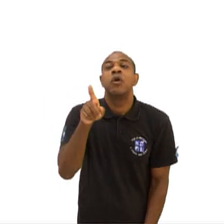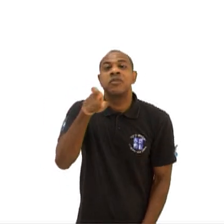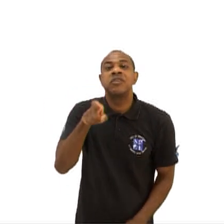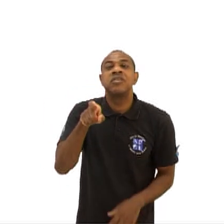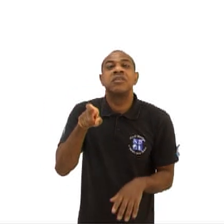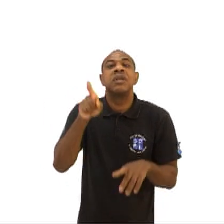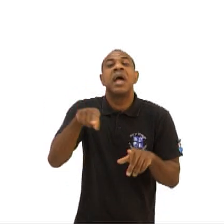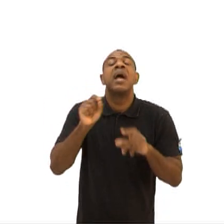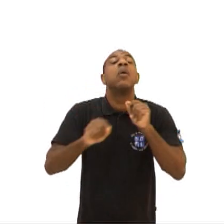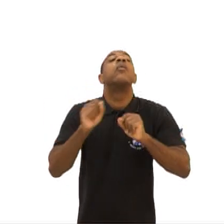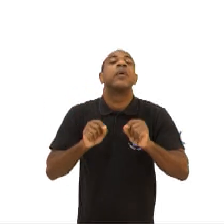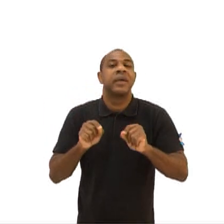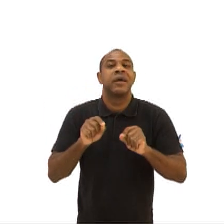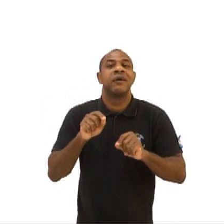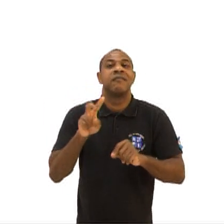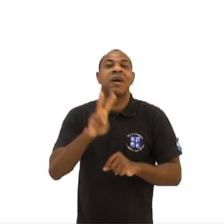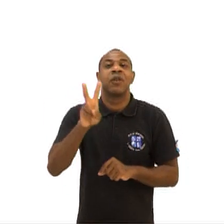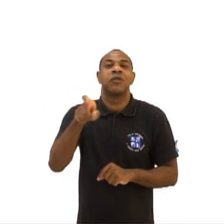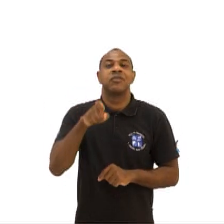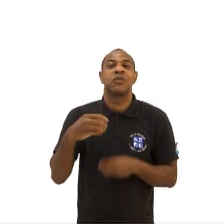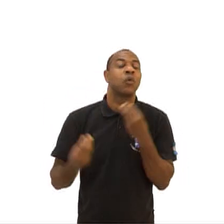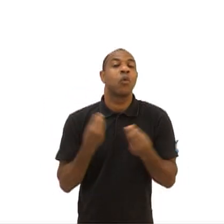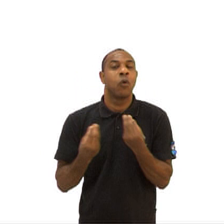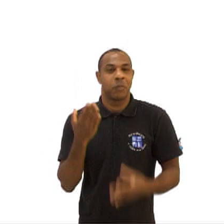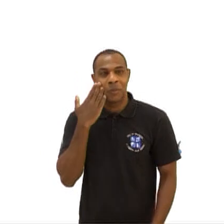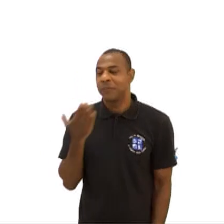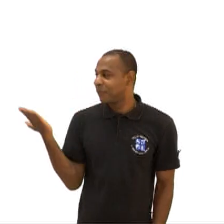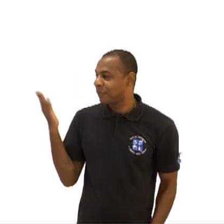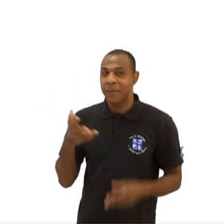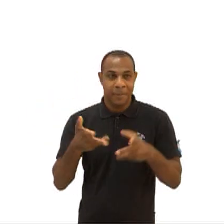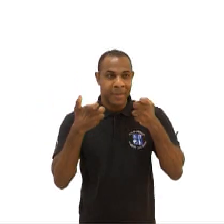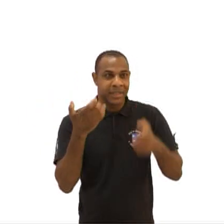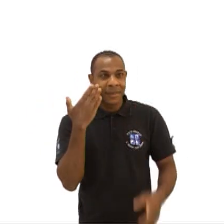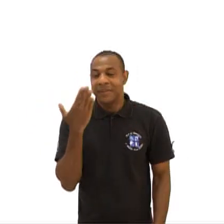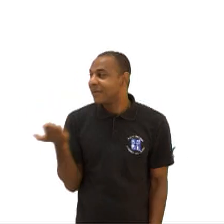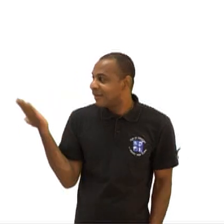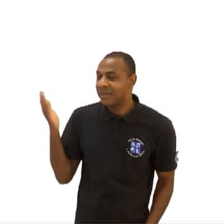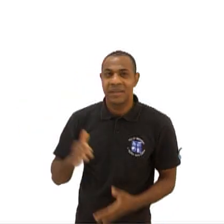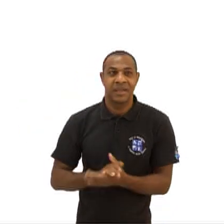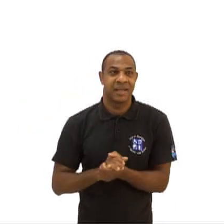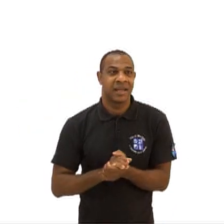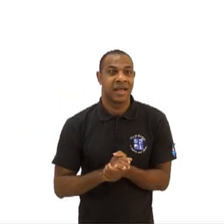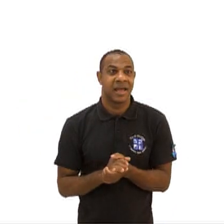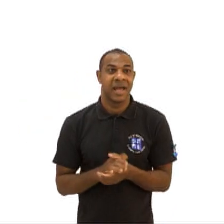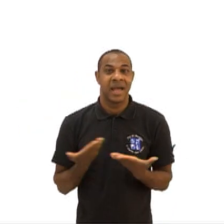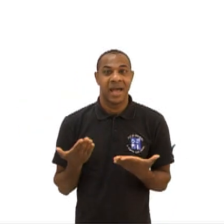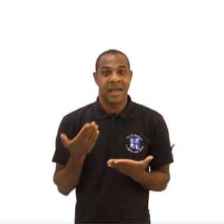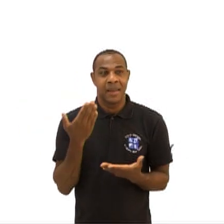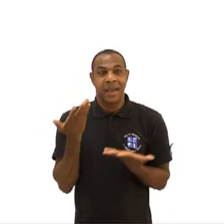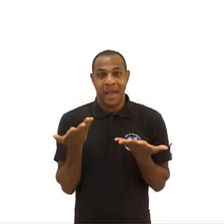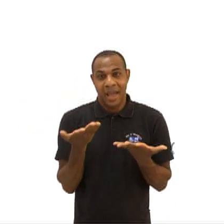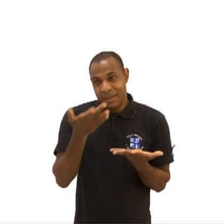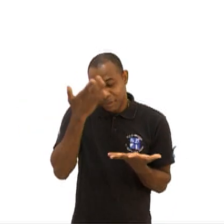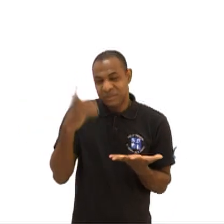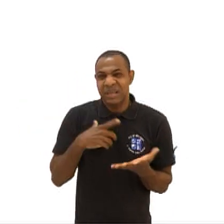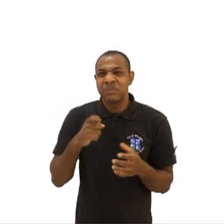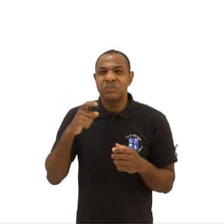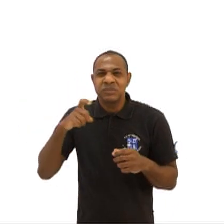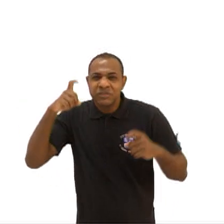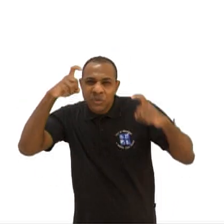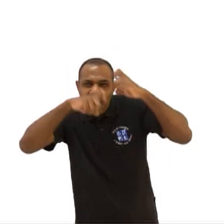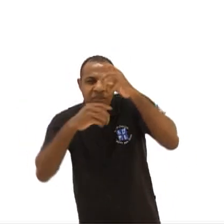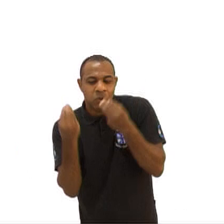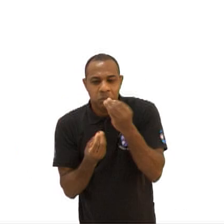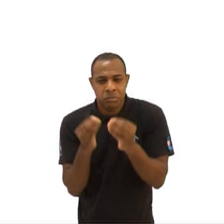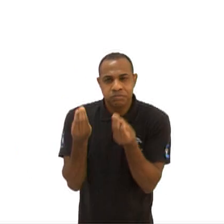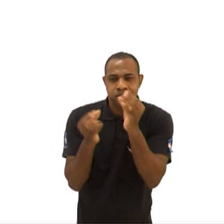que vocês podem montar? Uma dúvida que a gente percebeu bastante aqui no YouTube, também no chat, é que o pessoal está com dificuldade para a montagem das proporções.